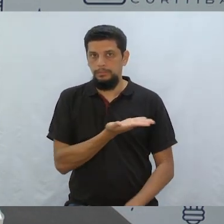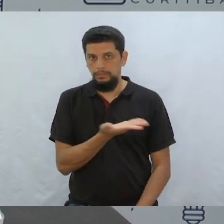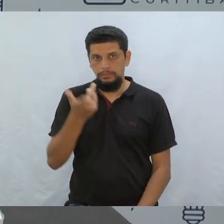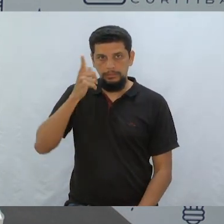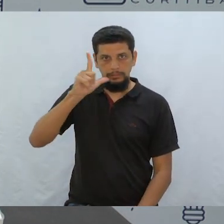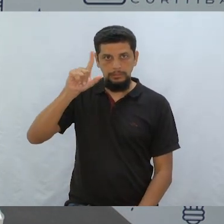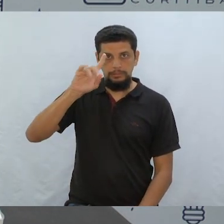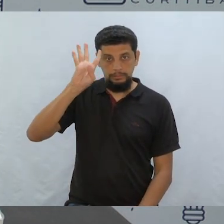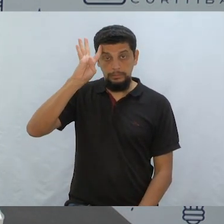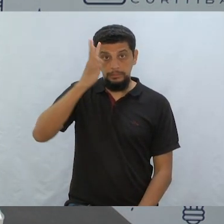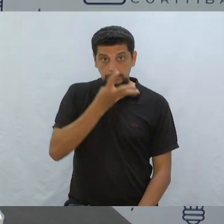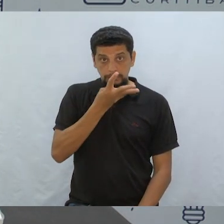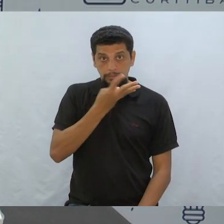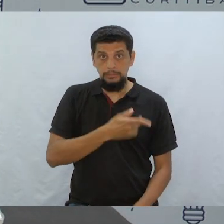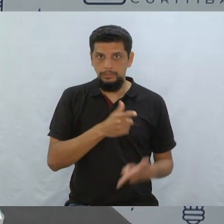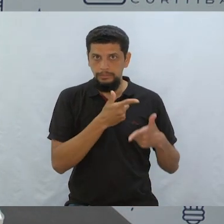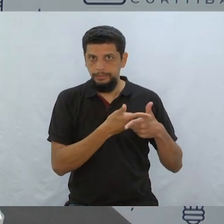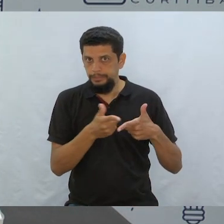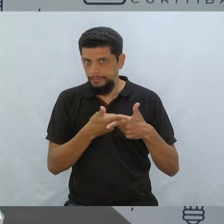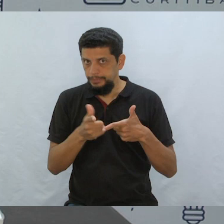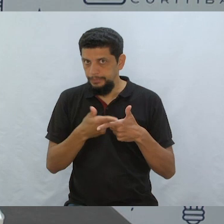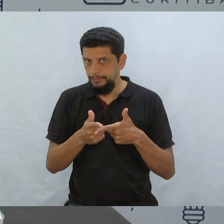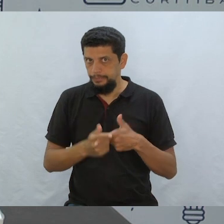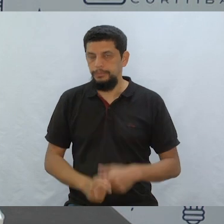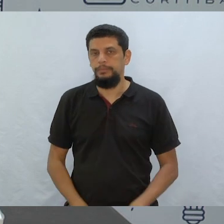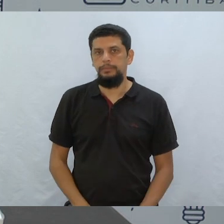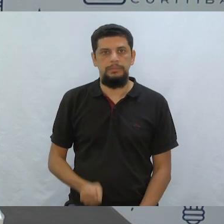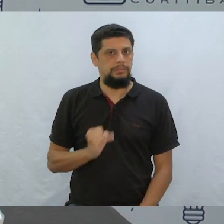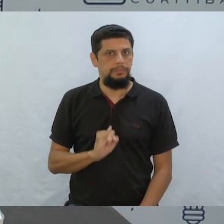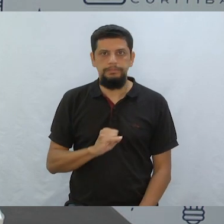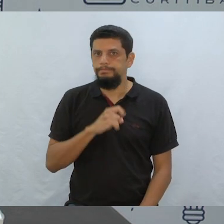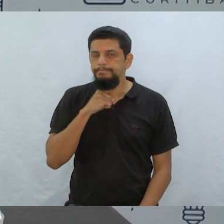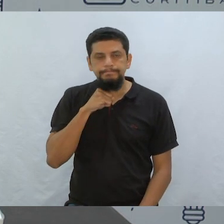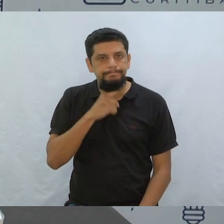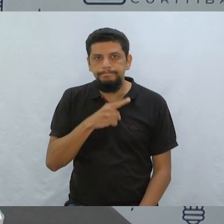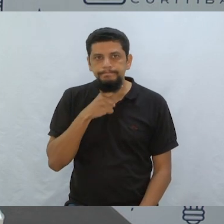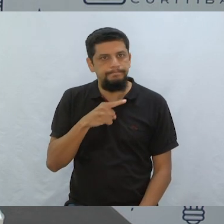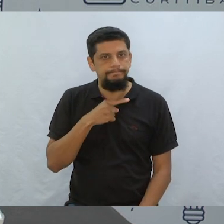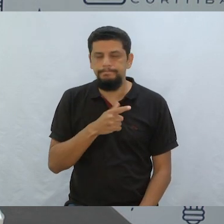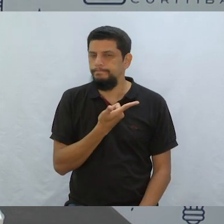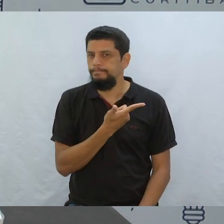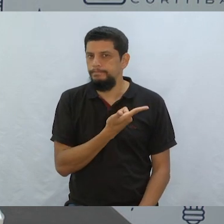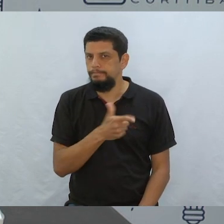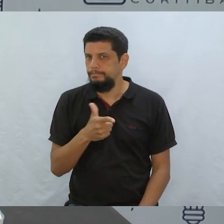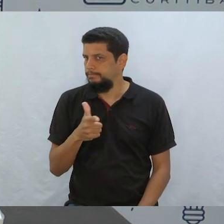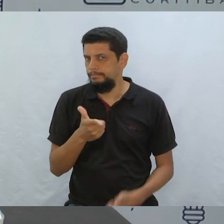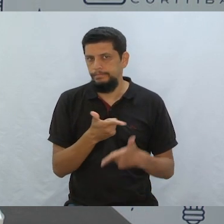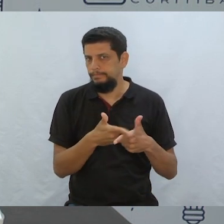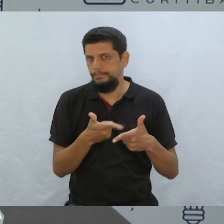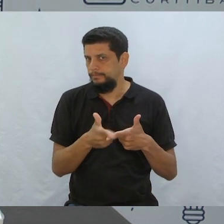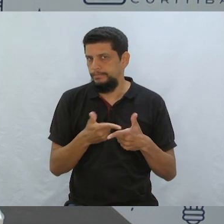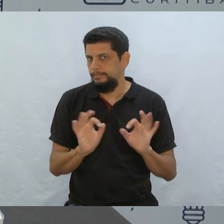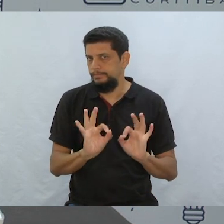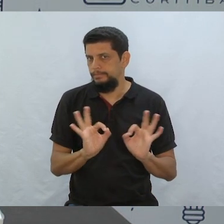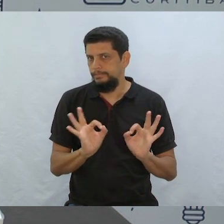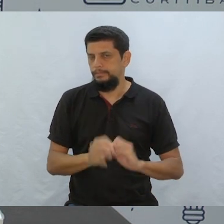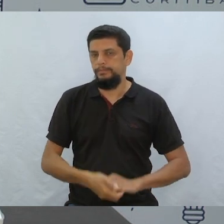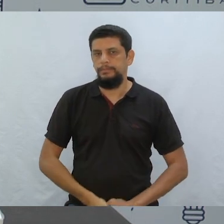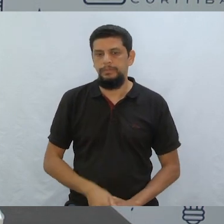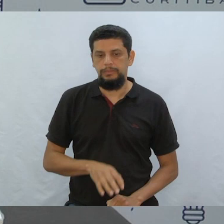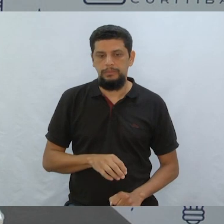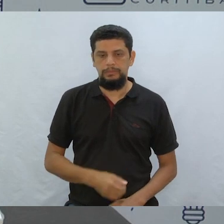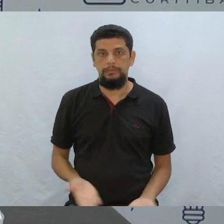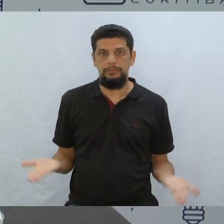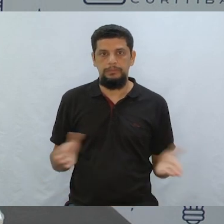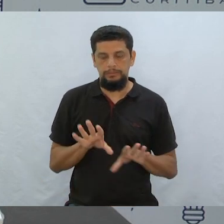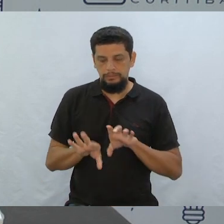Então, você conseguiu resolver esta operação? Não tem problema. Se não conseguiu, na próxima você consegue. Então, agora vamos